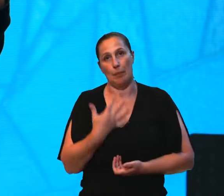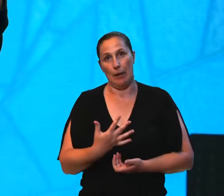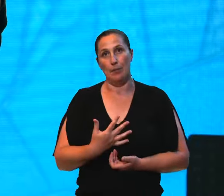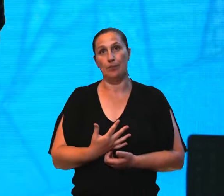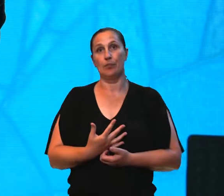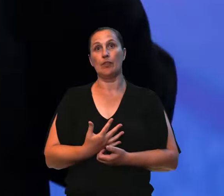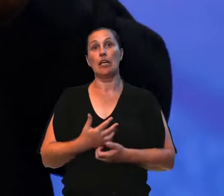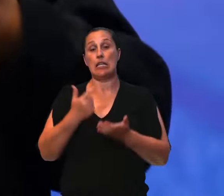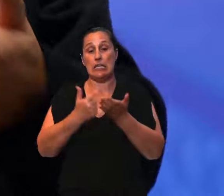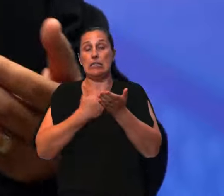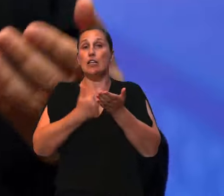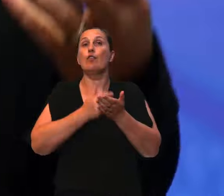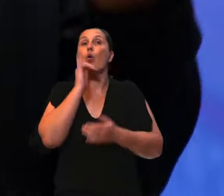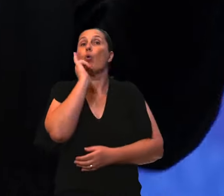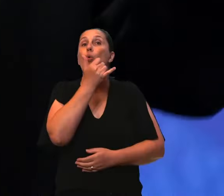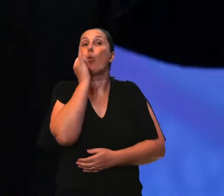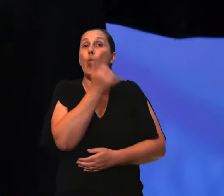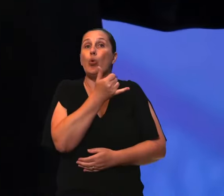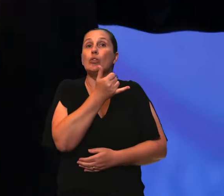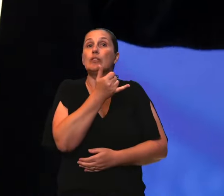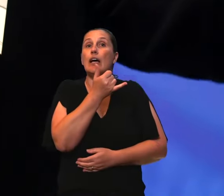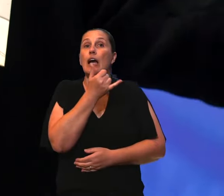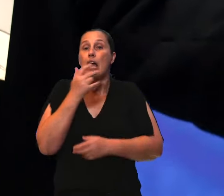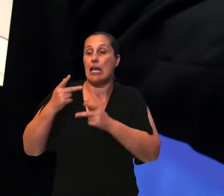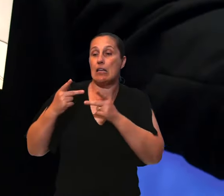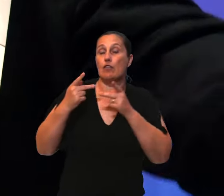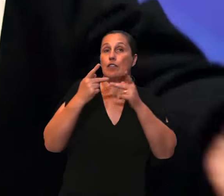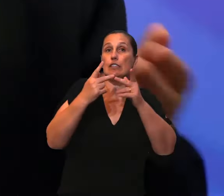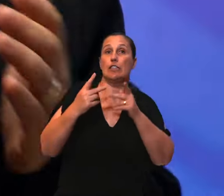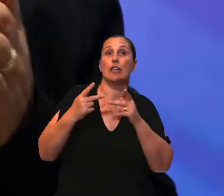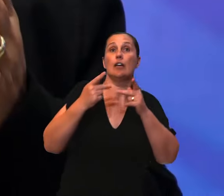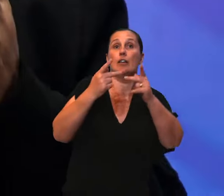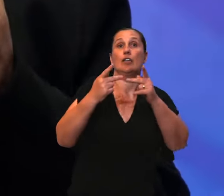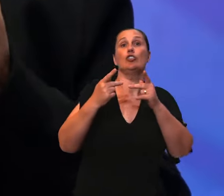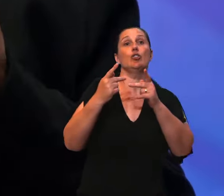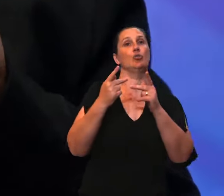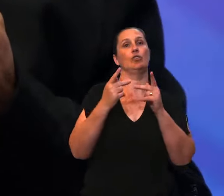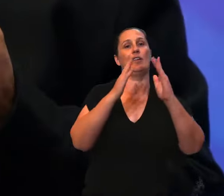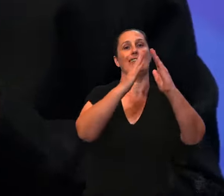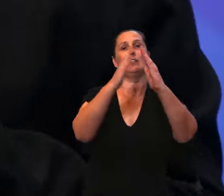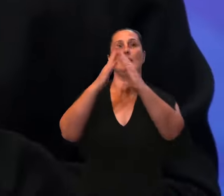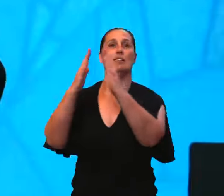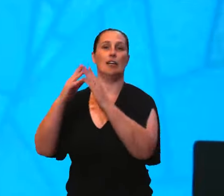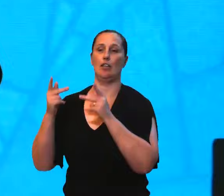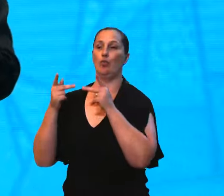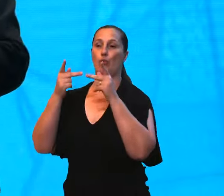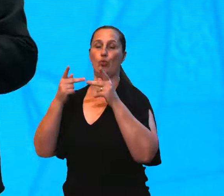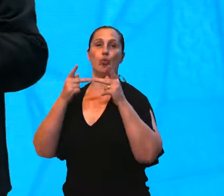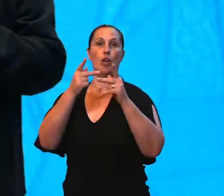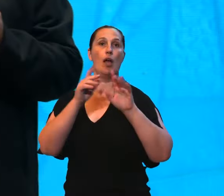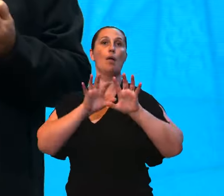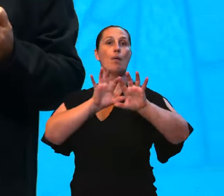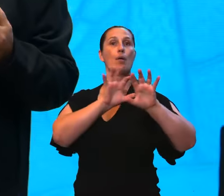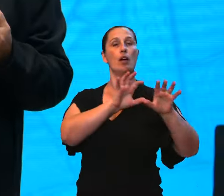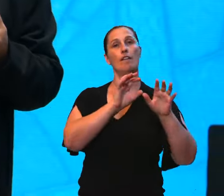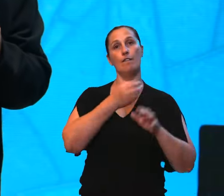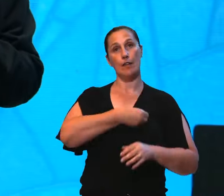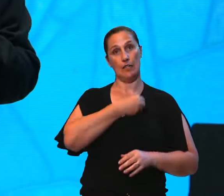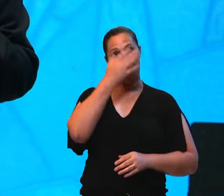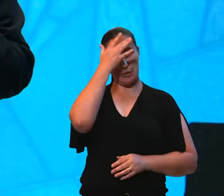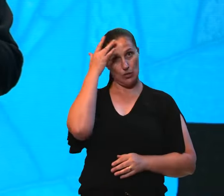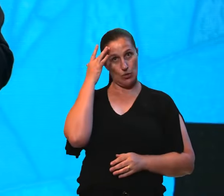esse livro conta todas as visitas de Jesus nas casas e como ele impactou e transformou a vida das pessoas esse livro é um livro